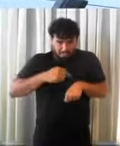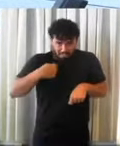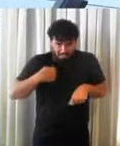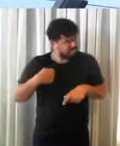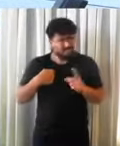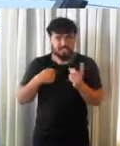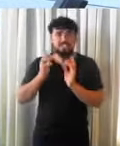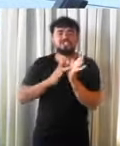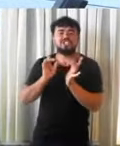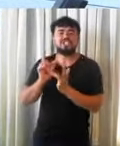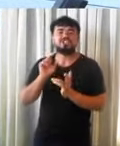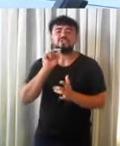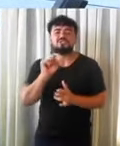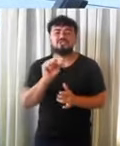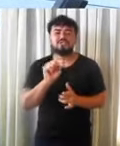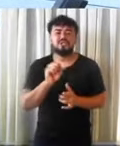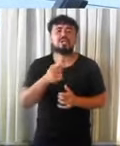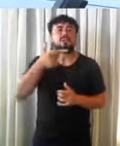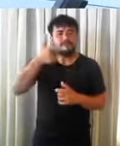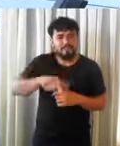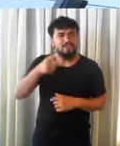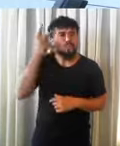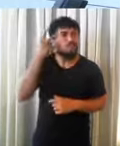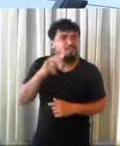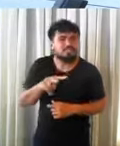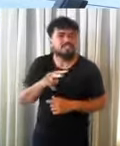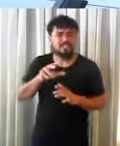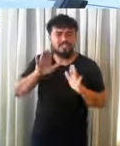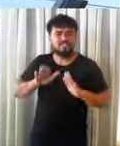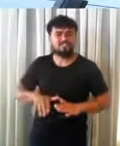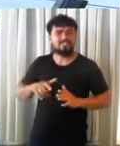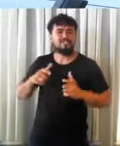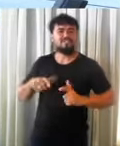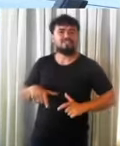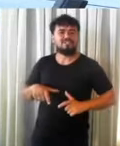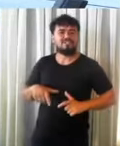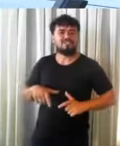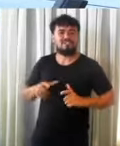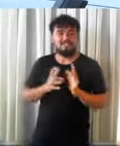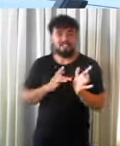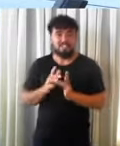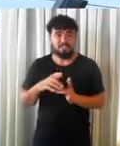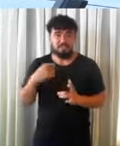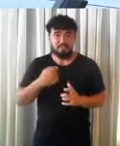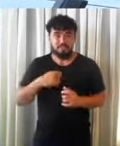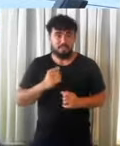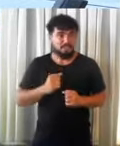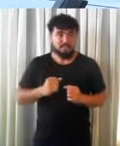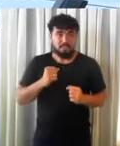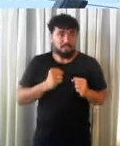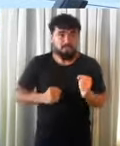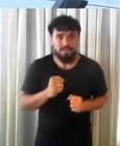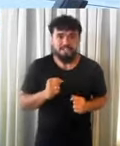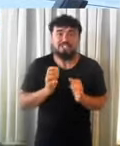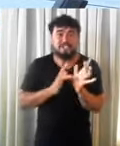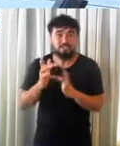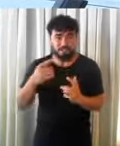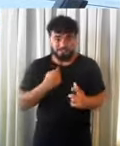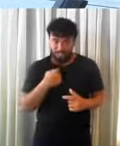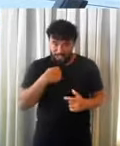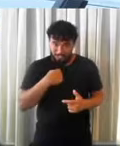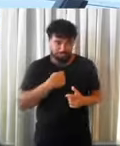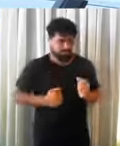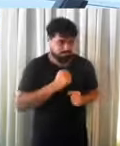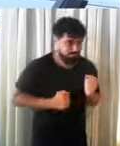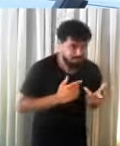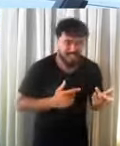fez. Ficou mais 2 dias onde estava. Jesus era para correr? É o que eu e você faríamos. Mas